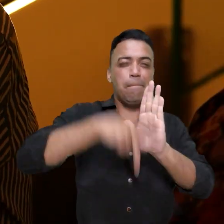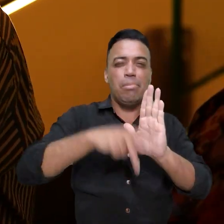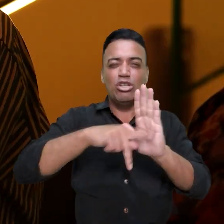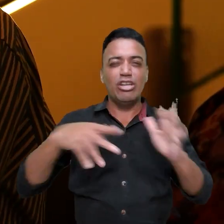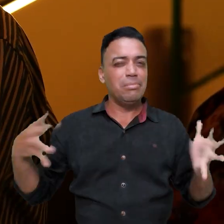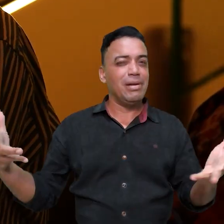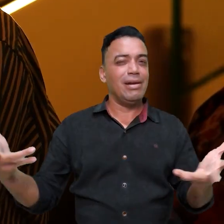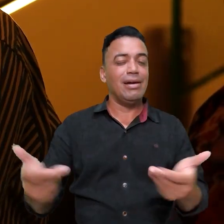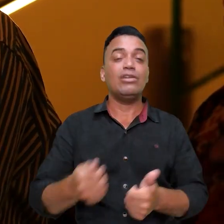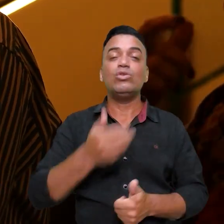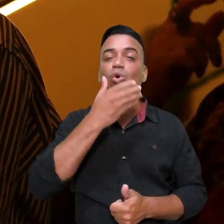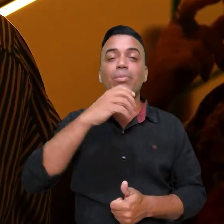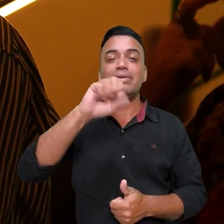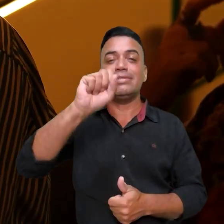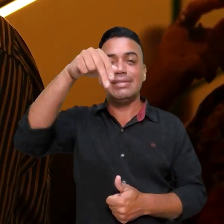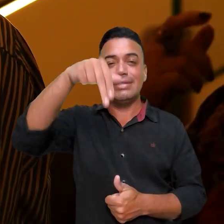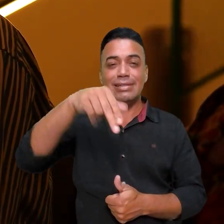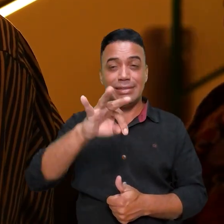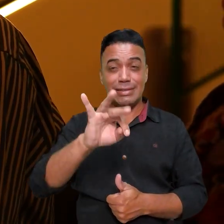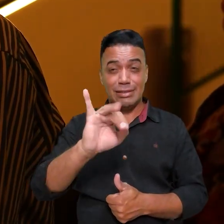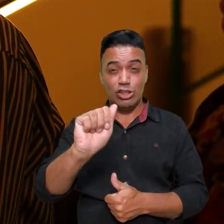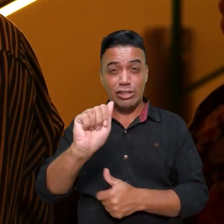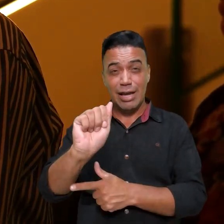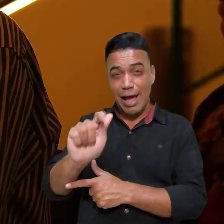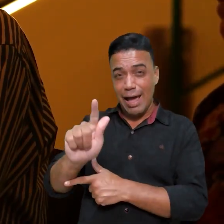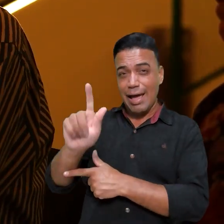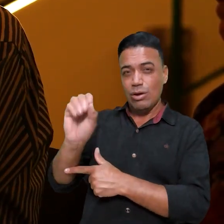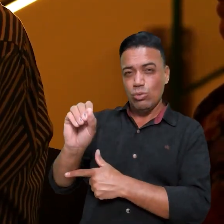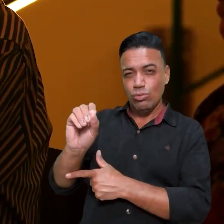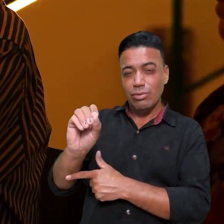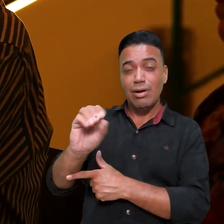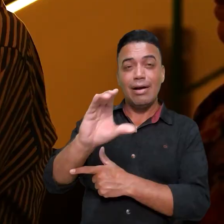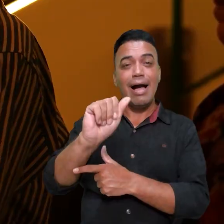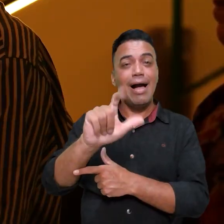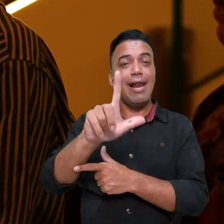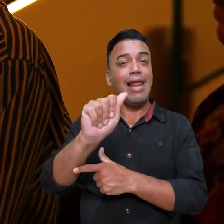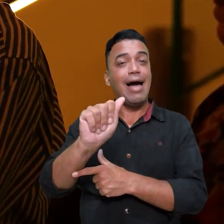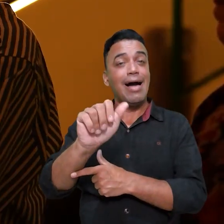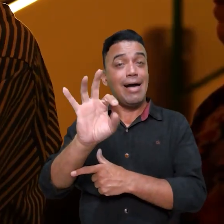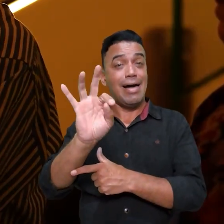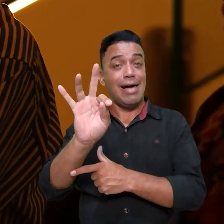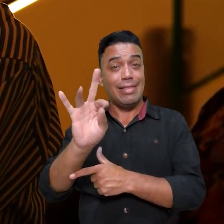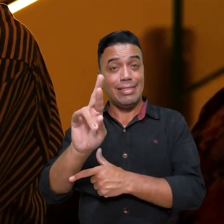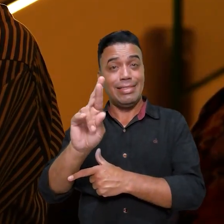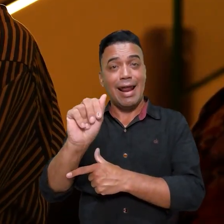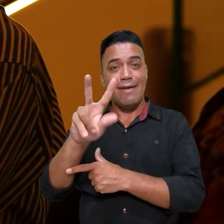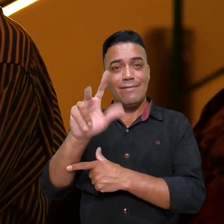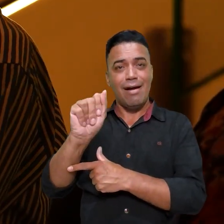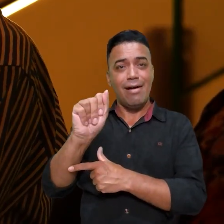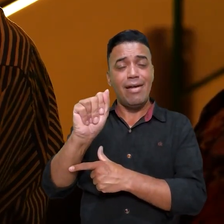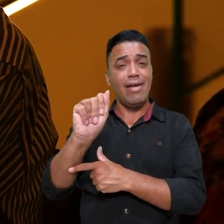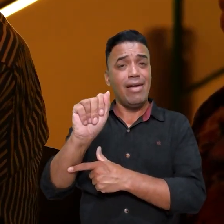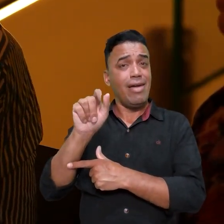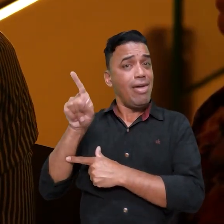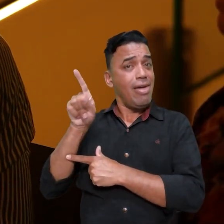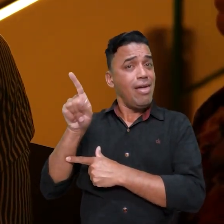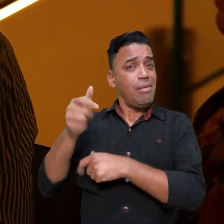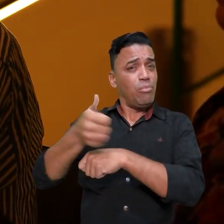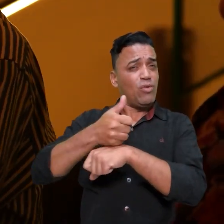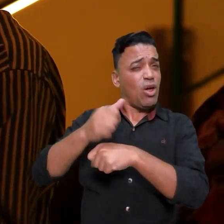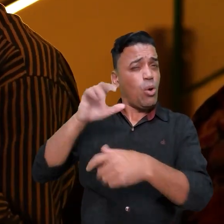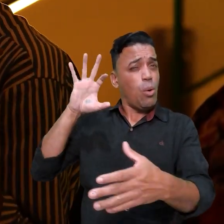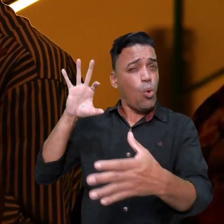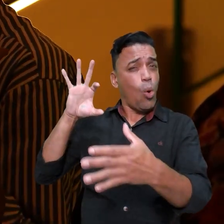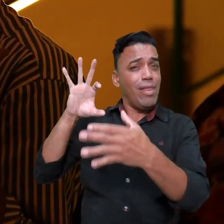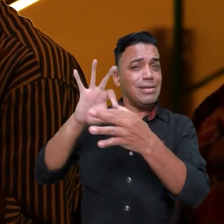do Santiago Calatrava, e ele faz uma conexão do passado